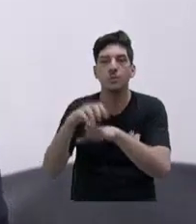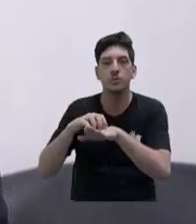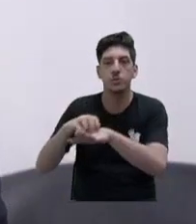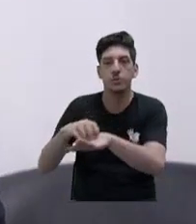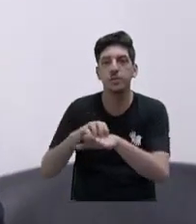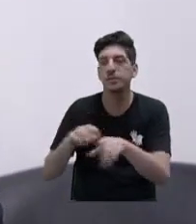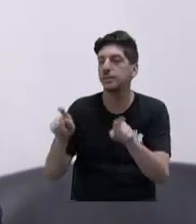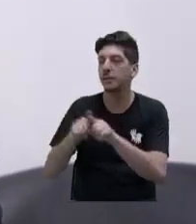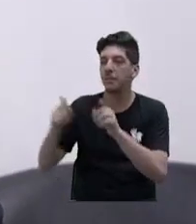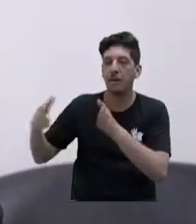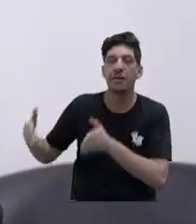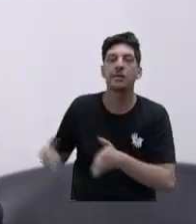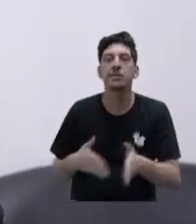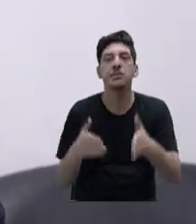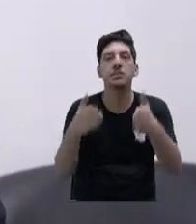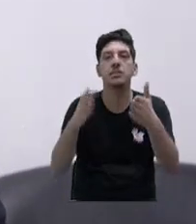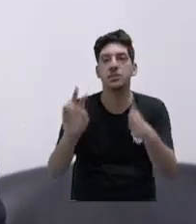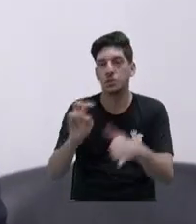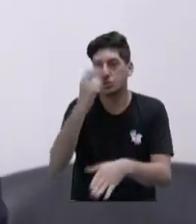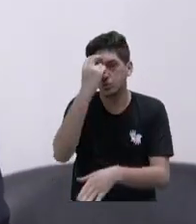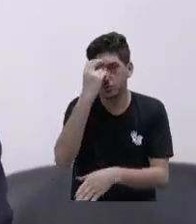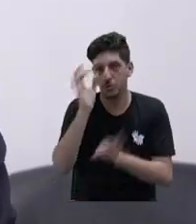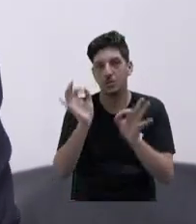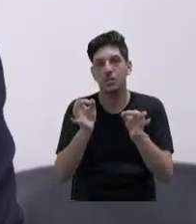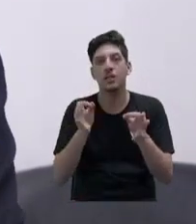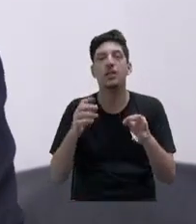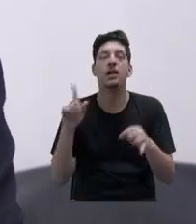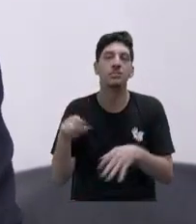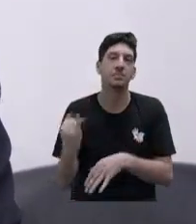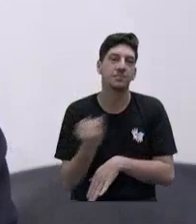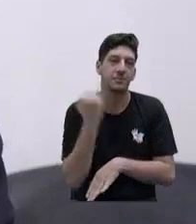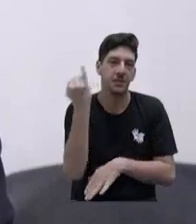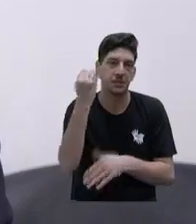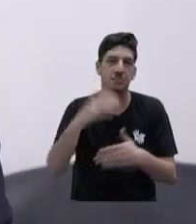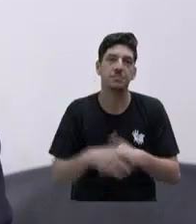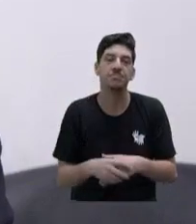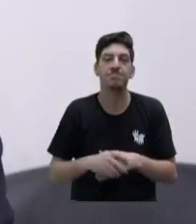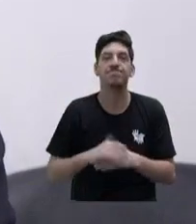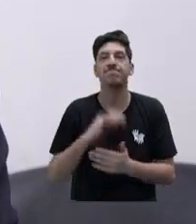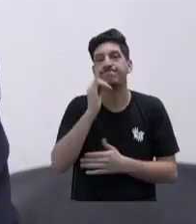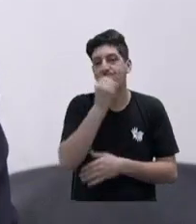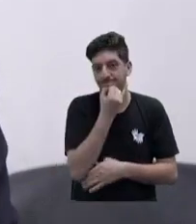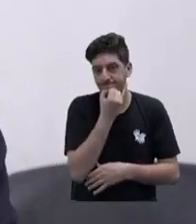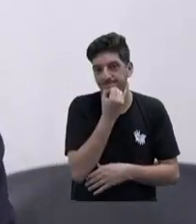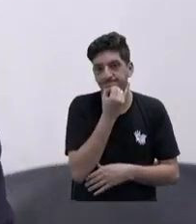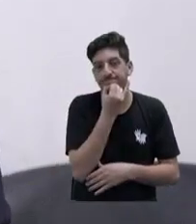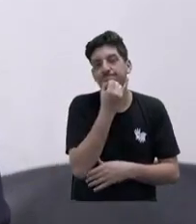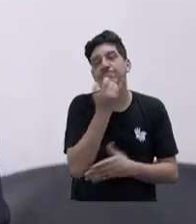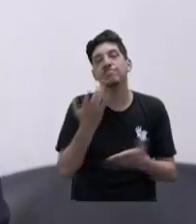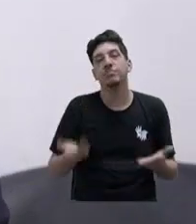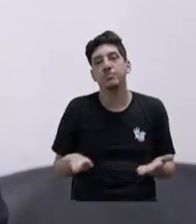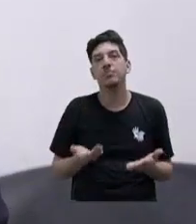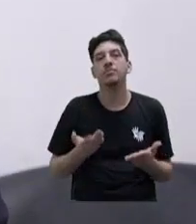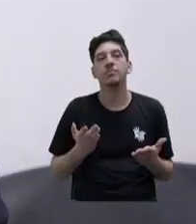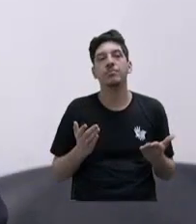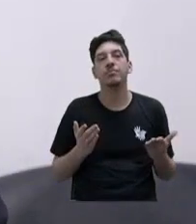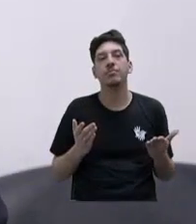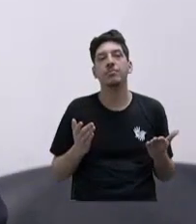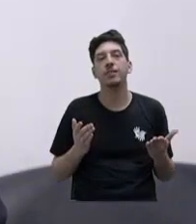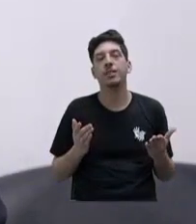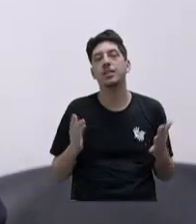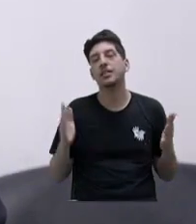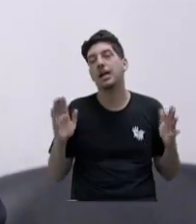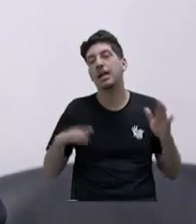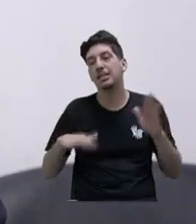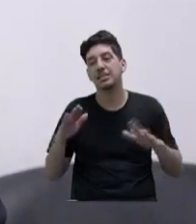circuito da cultura, né, isso é muito importante. Pena que nem todos, né,